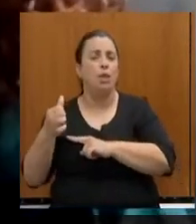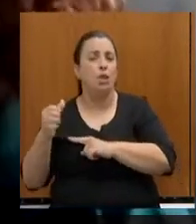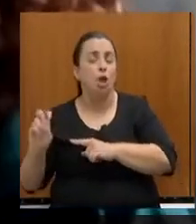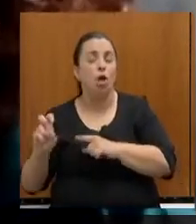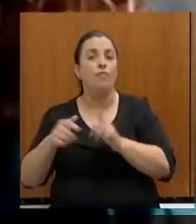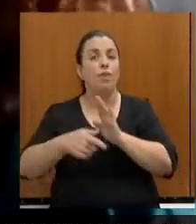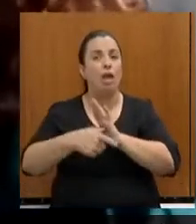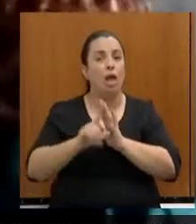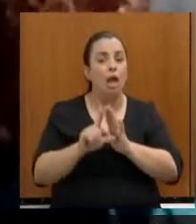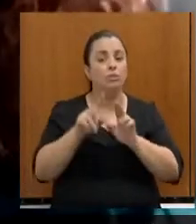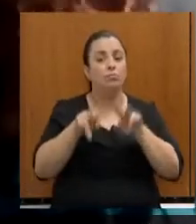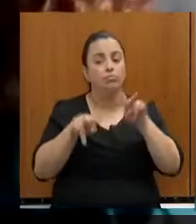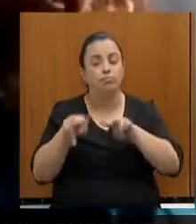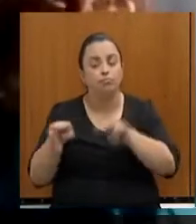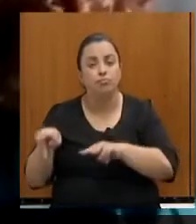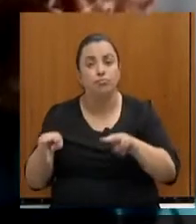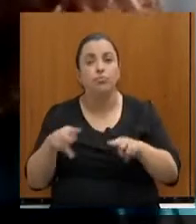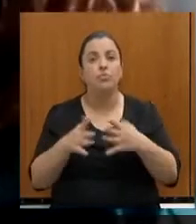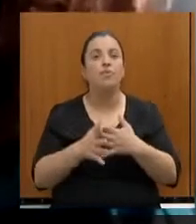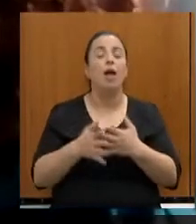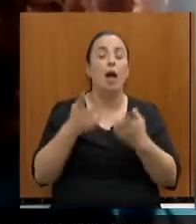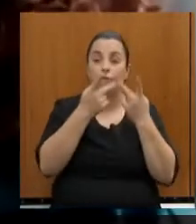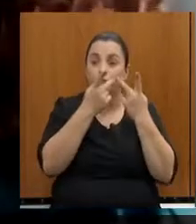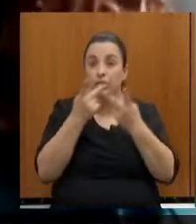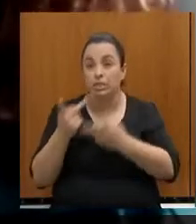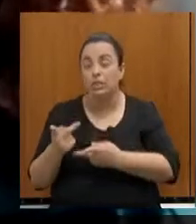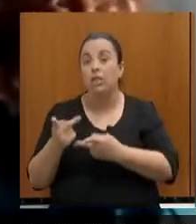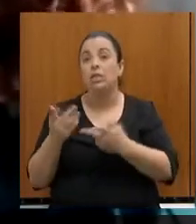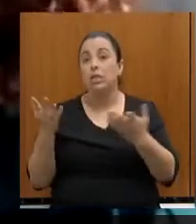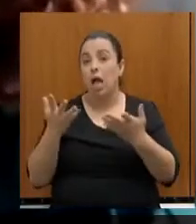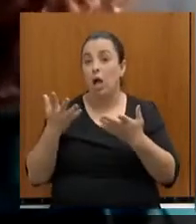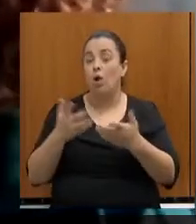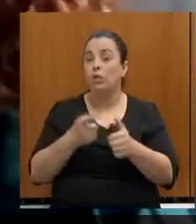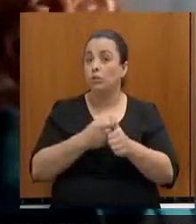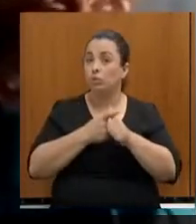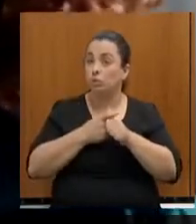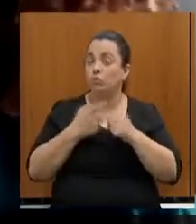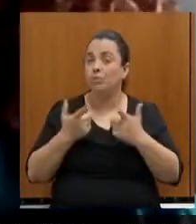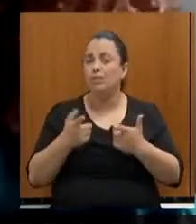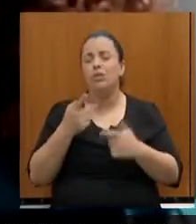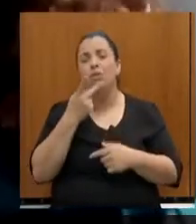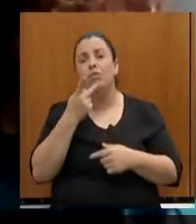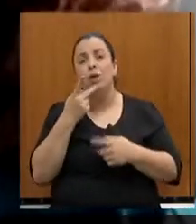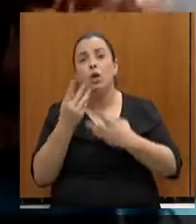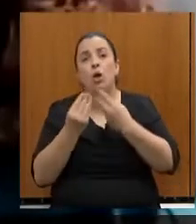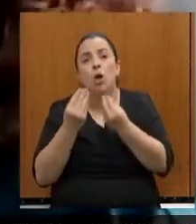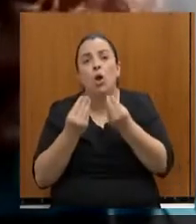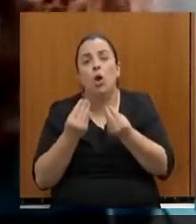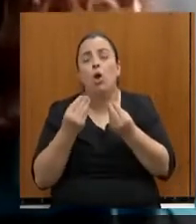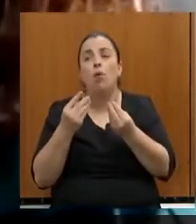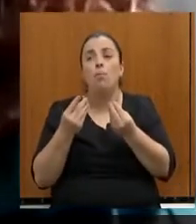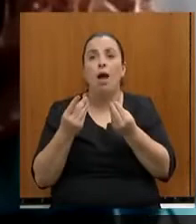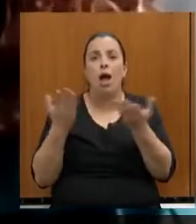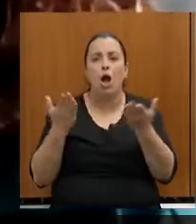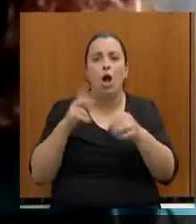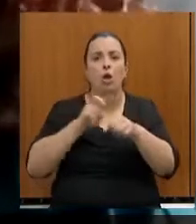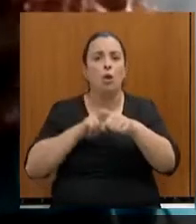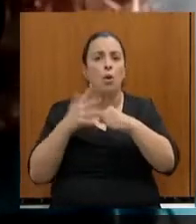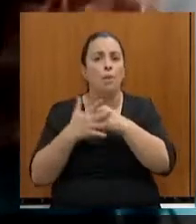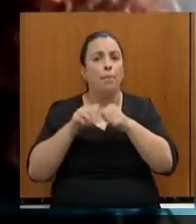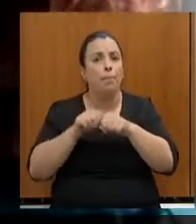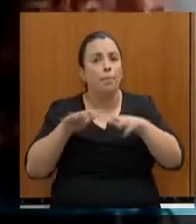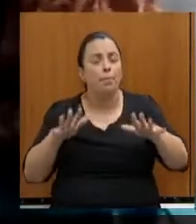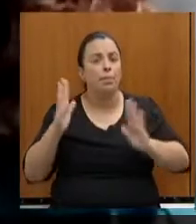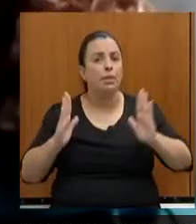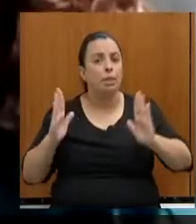pandemia as visitas estão suspensas estão falando de uma atualização diante de uma pandemia e Deus processo provavelmente na nossa avaliação